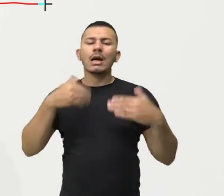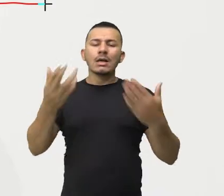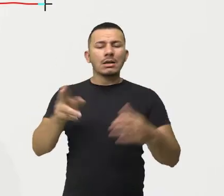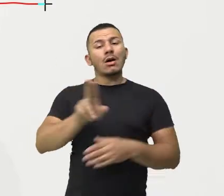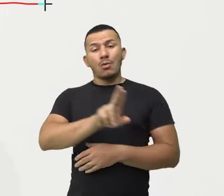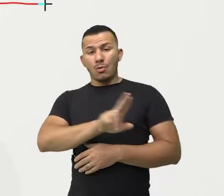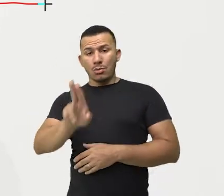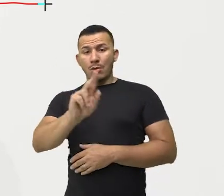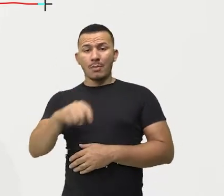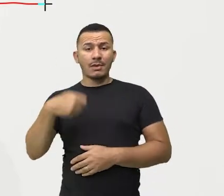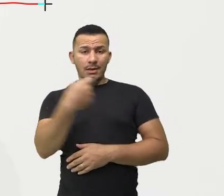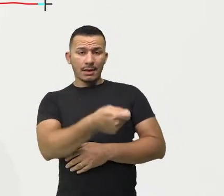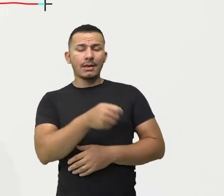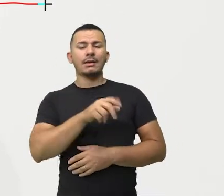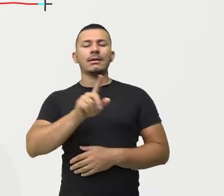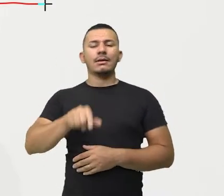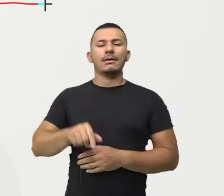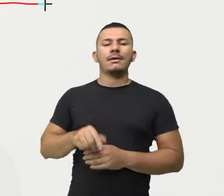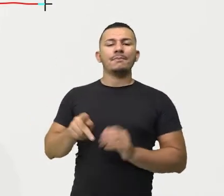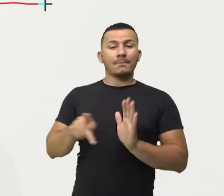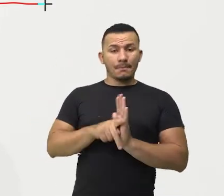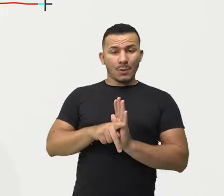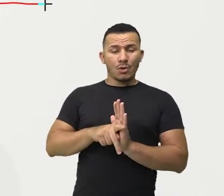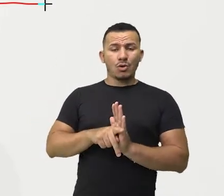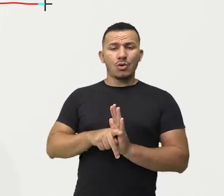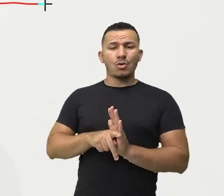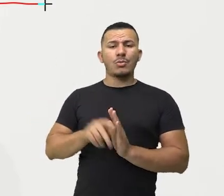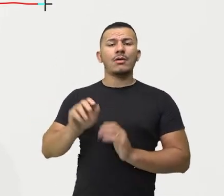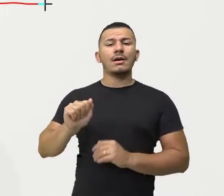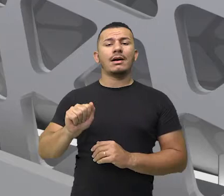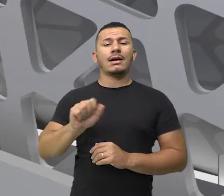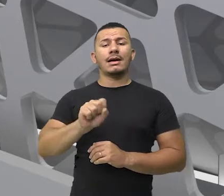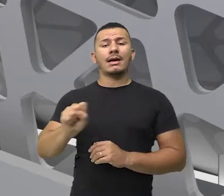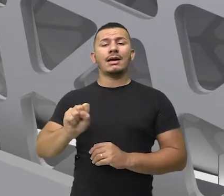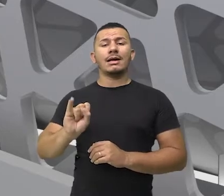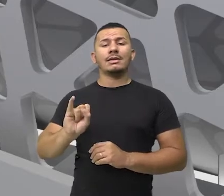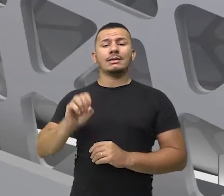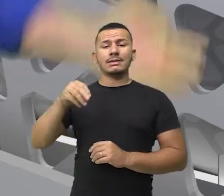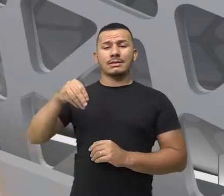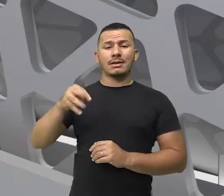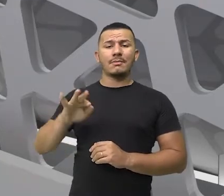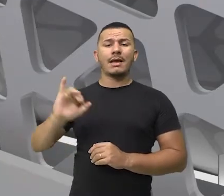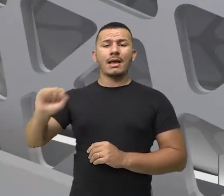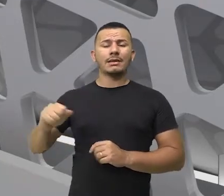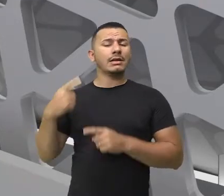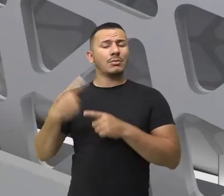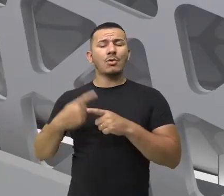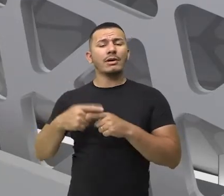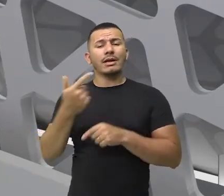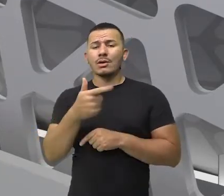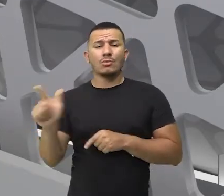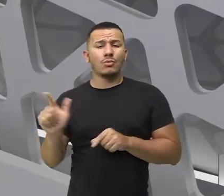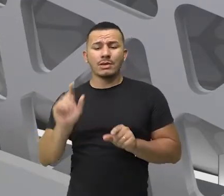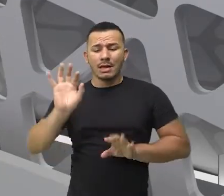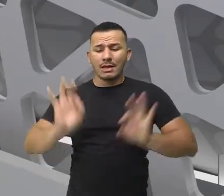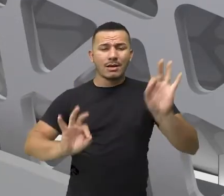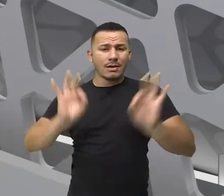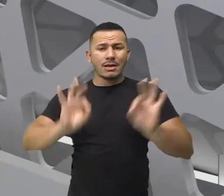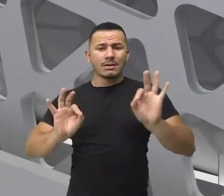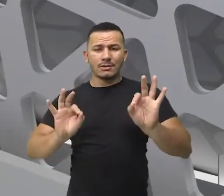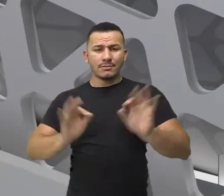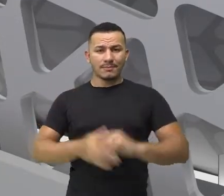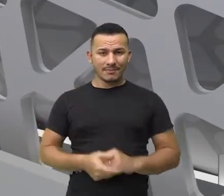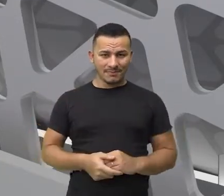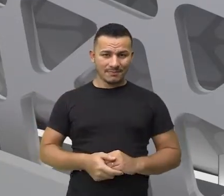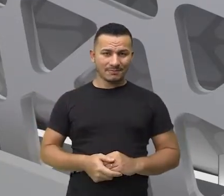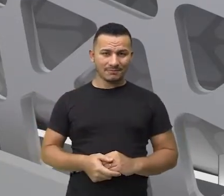diz então que você está diante de uma conclusão assimétrica, ou seja, não existindo simetria,